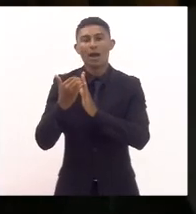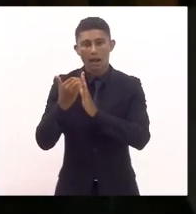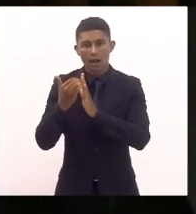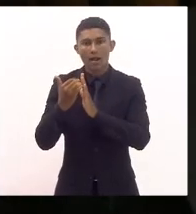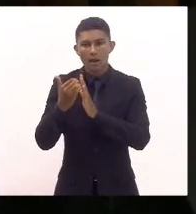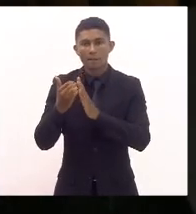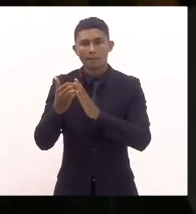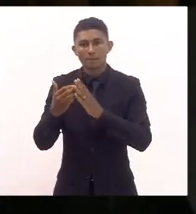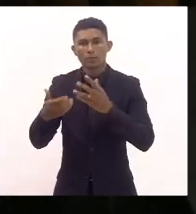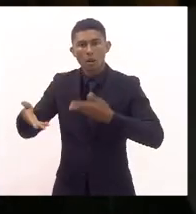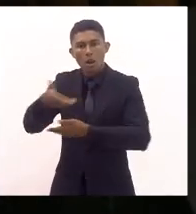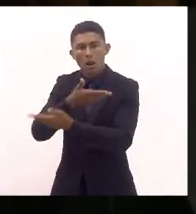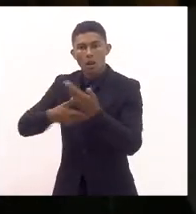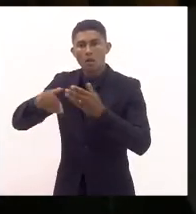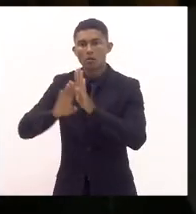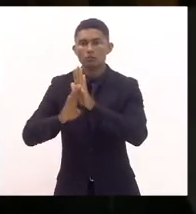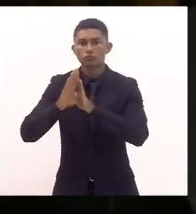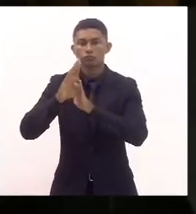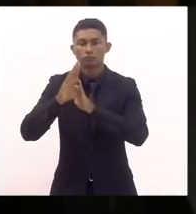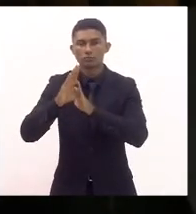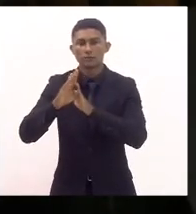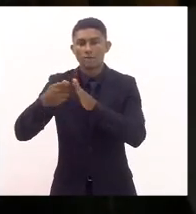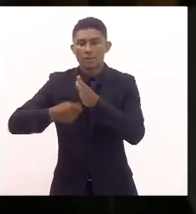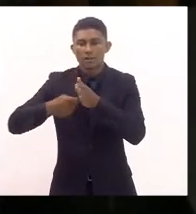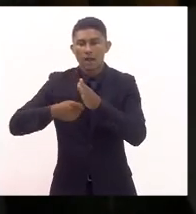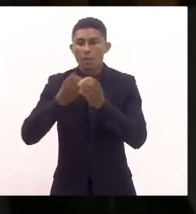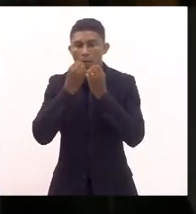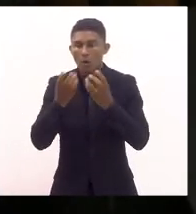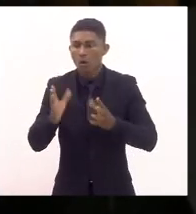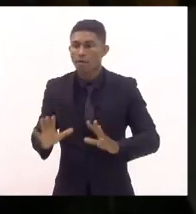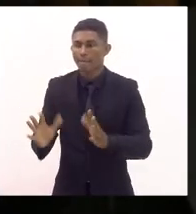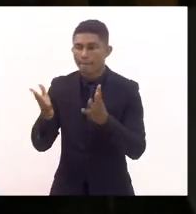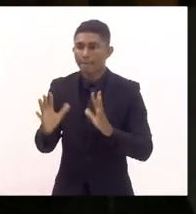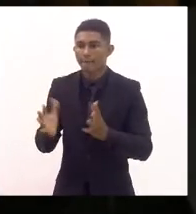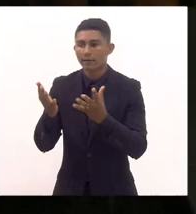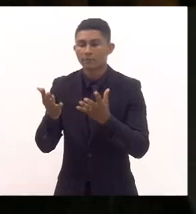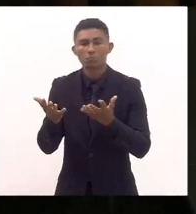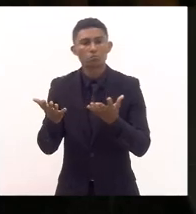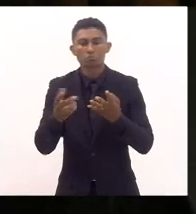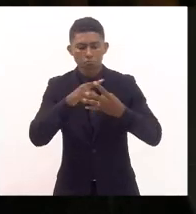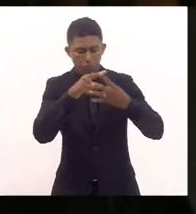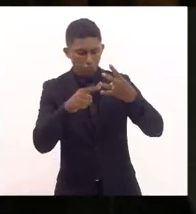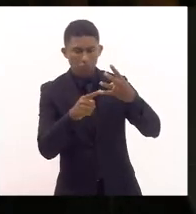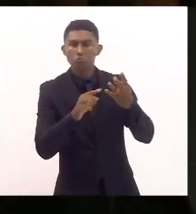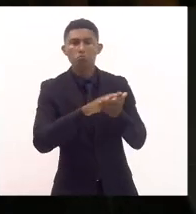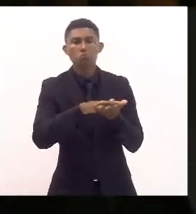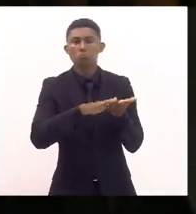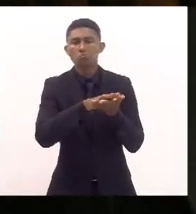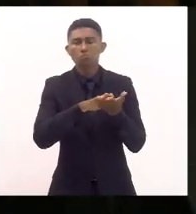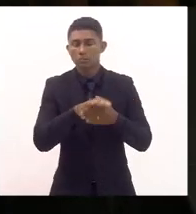objetivo de incentivo fiscal então há um desconhecimento